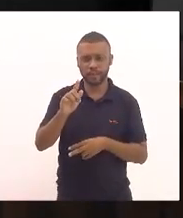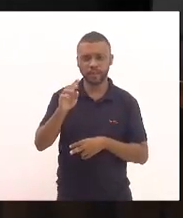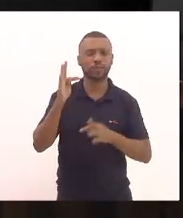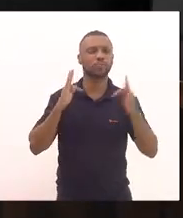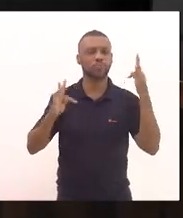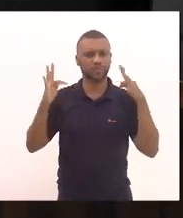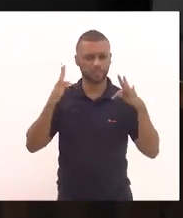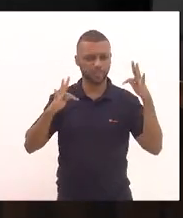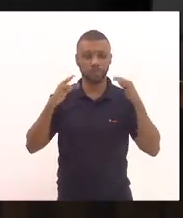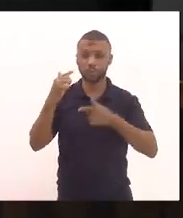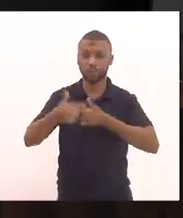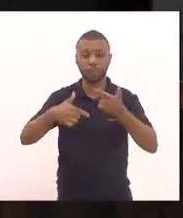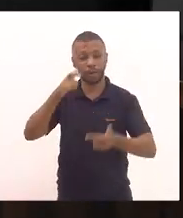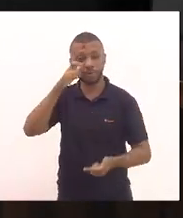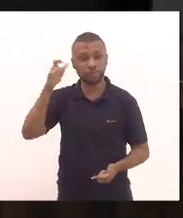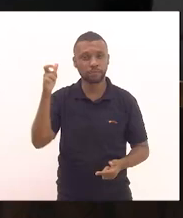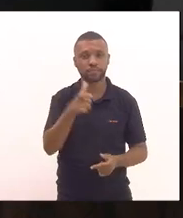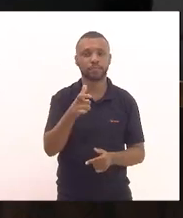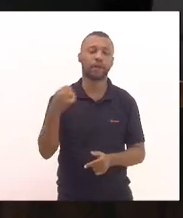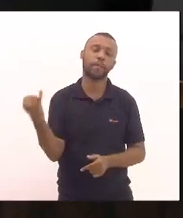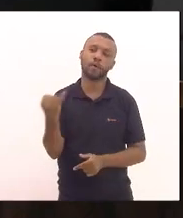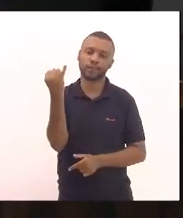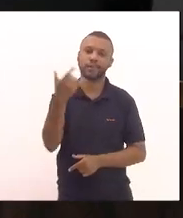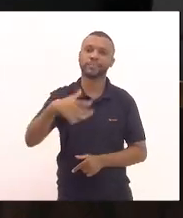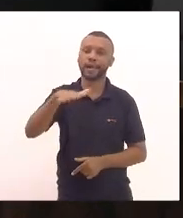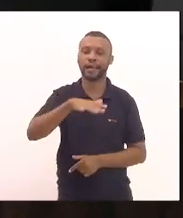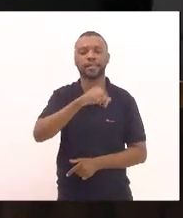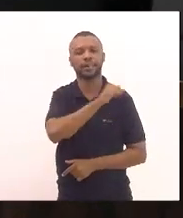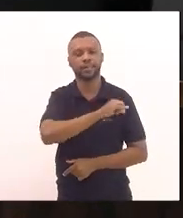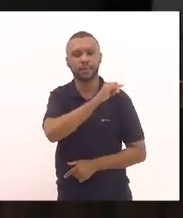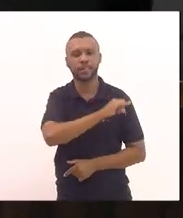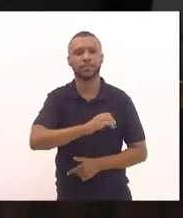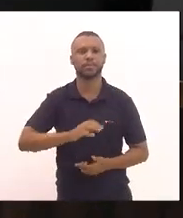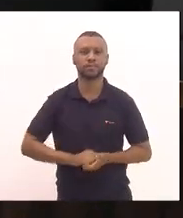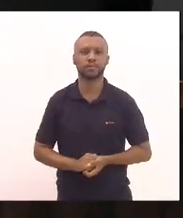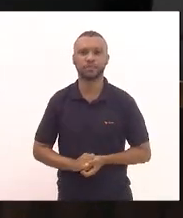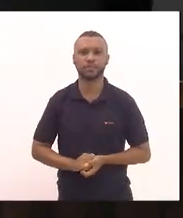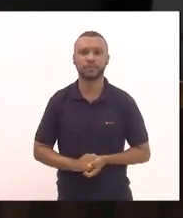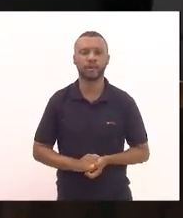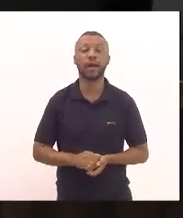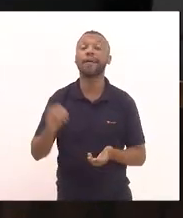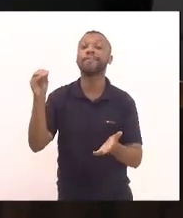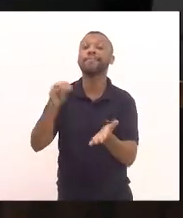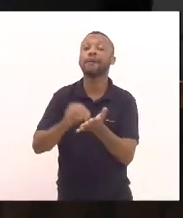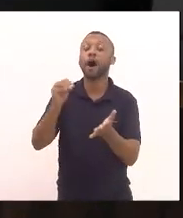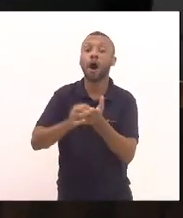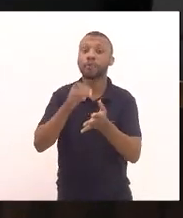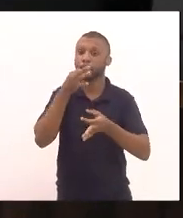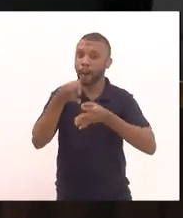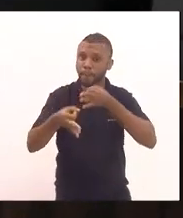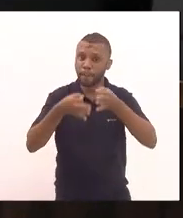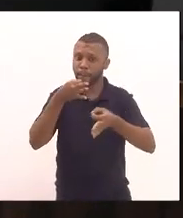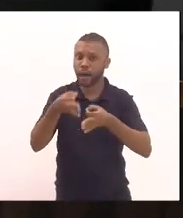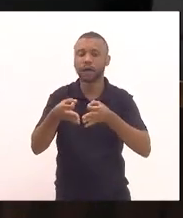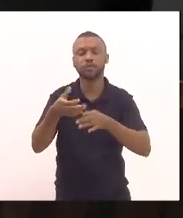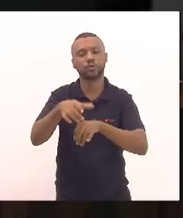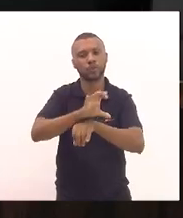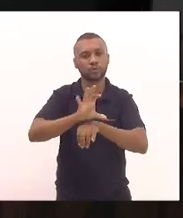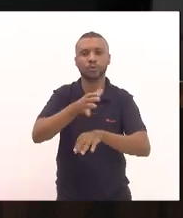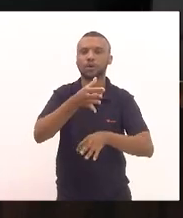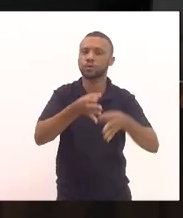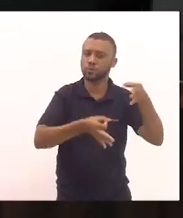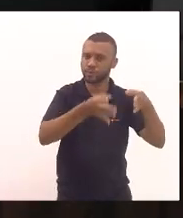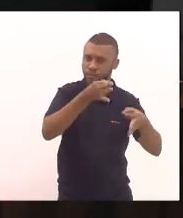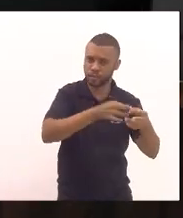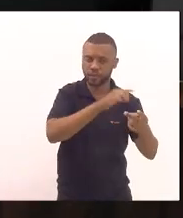essencial e relevante de interesse turístico do Estado do Rio de Janeiro. Pendente de pareceres das comissões de Constituição e Justiça, de Turismo, de